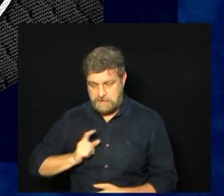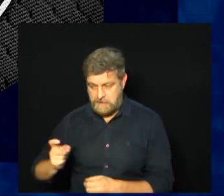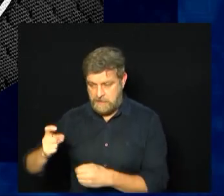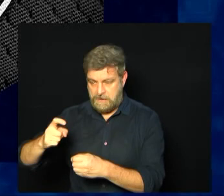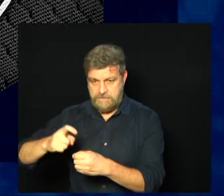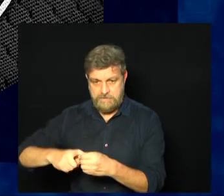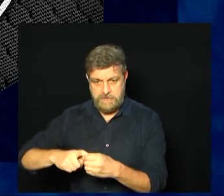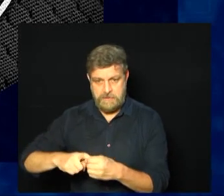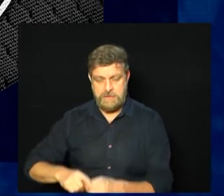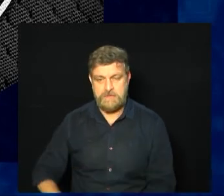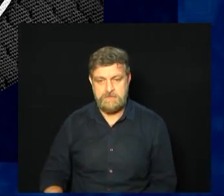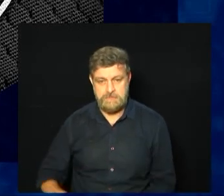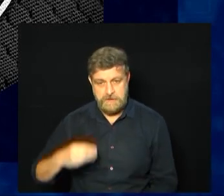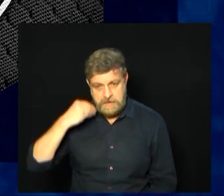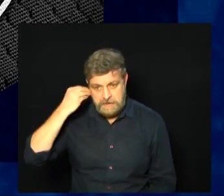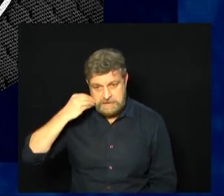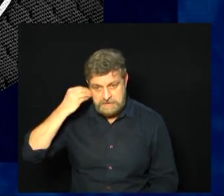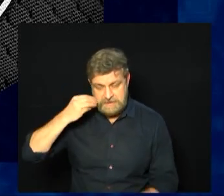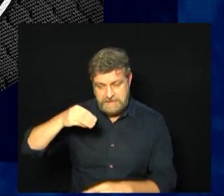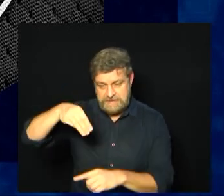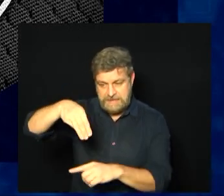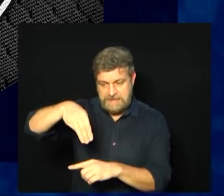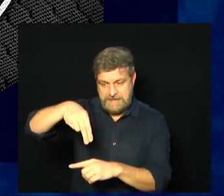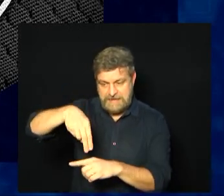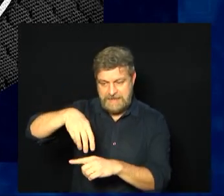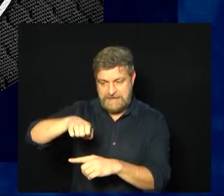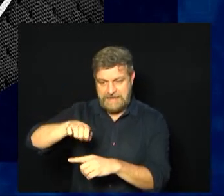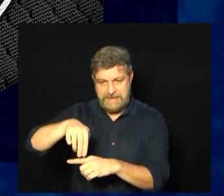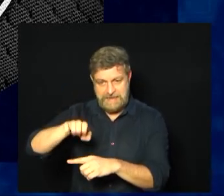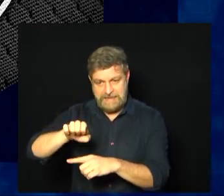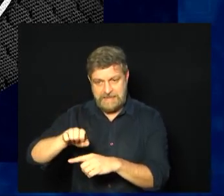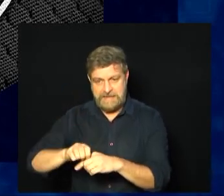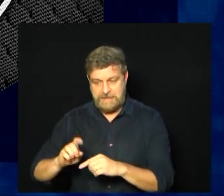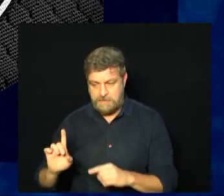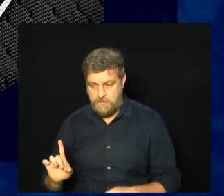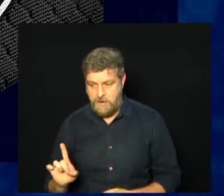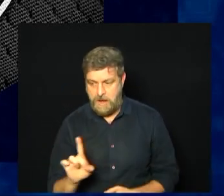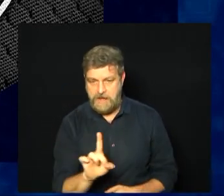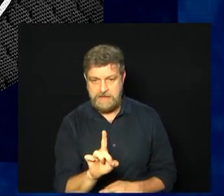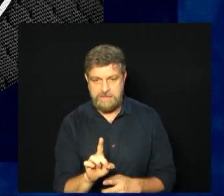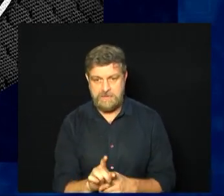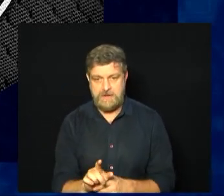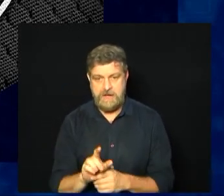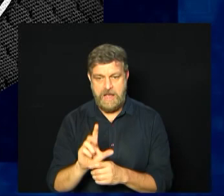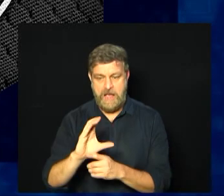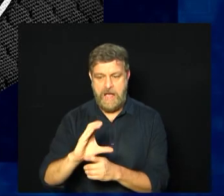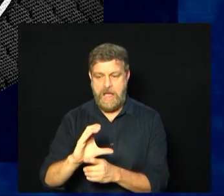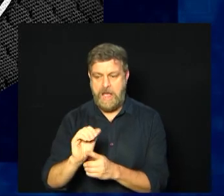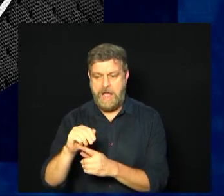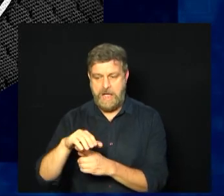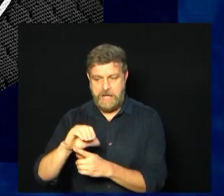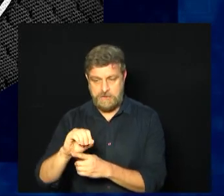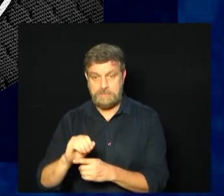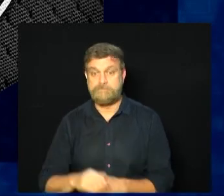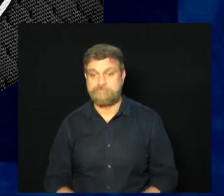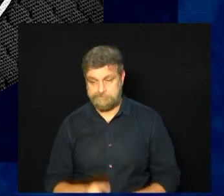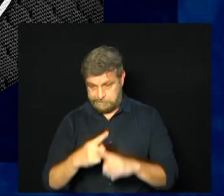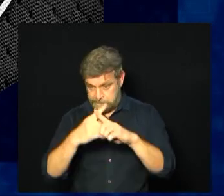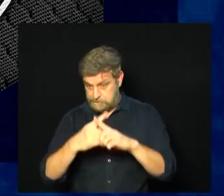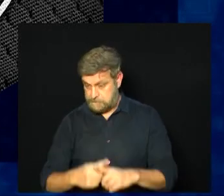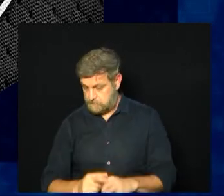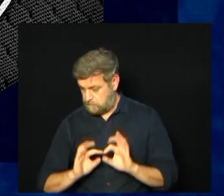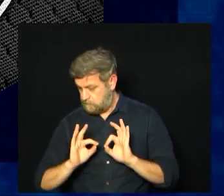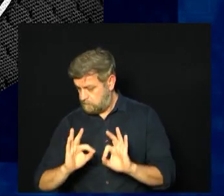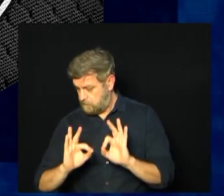do meia experiente Nenê e no ataque confirmado Germán Cano. Grande jogo e claro que amanhã